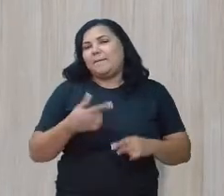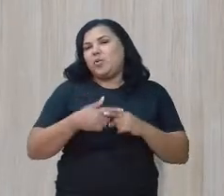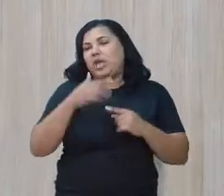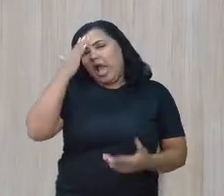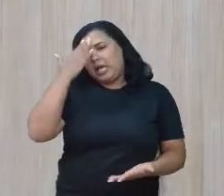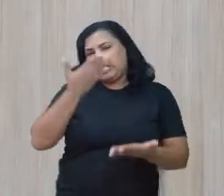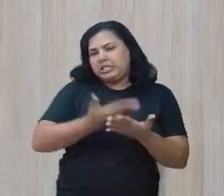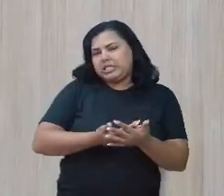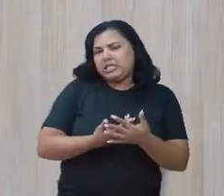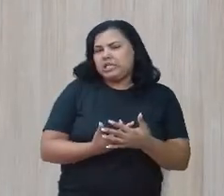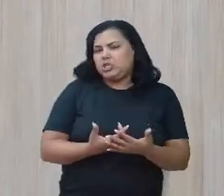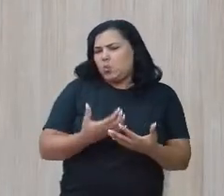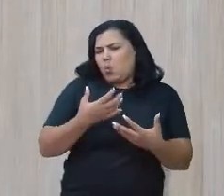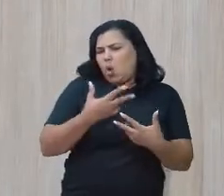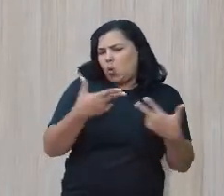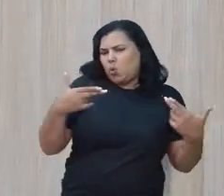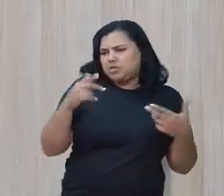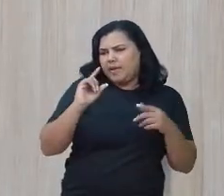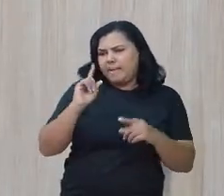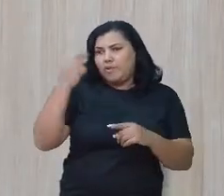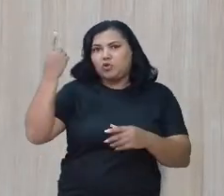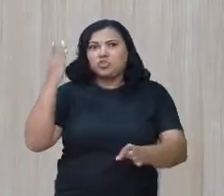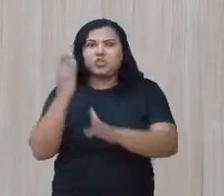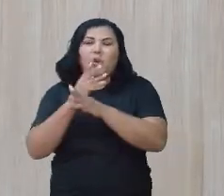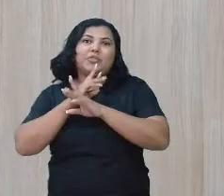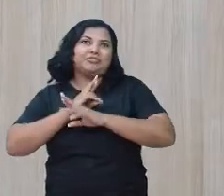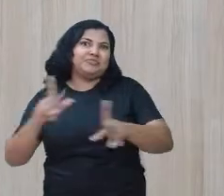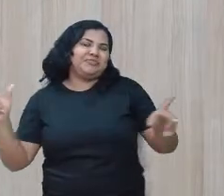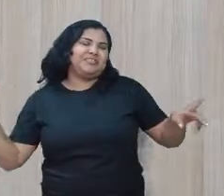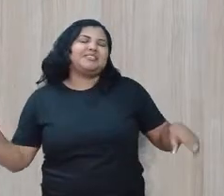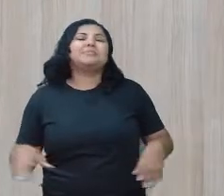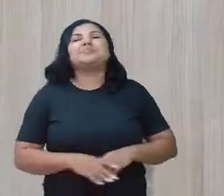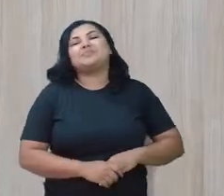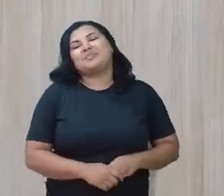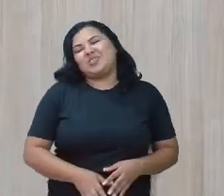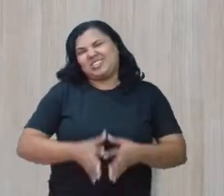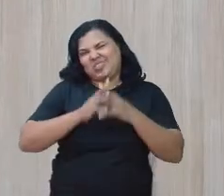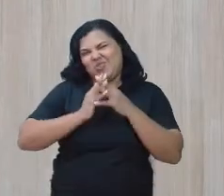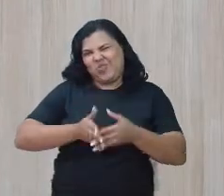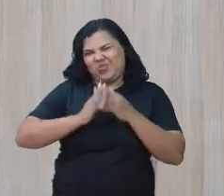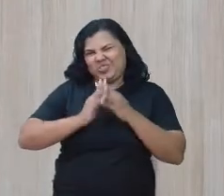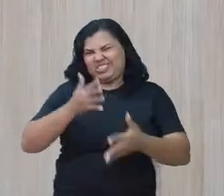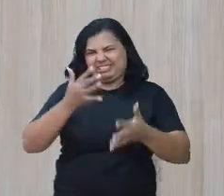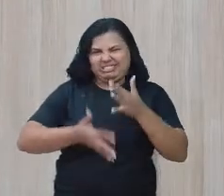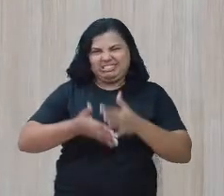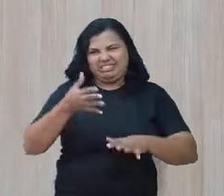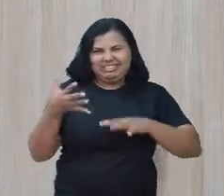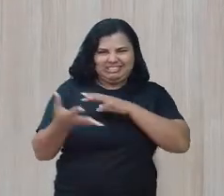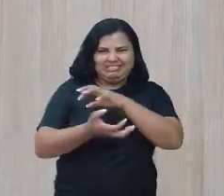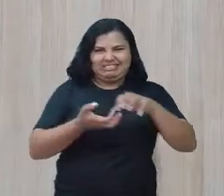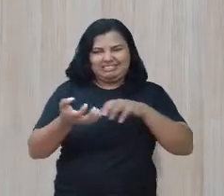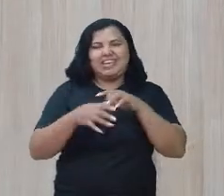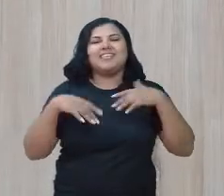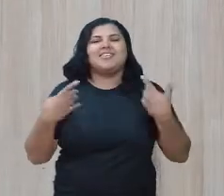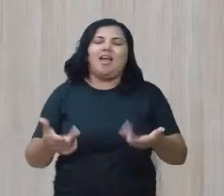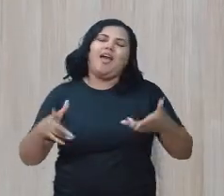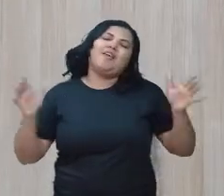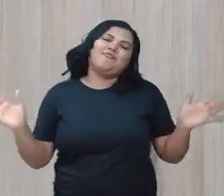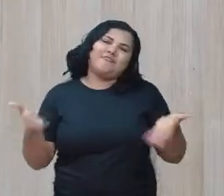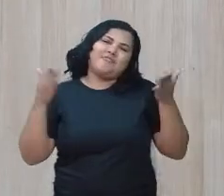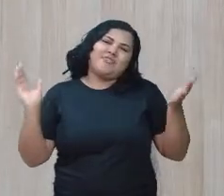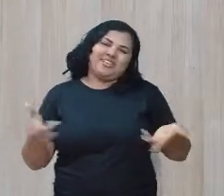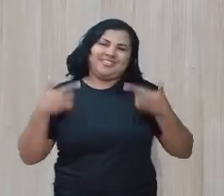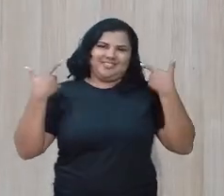a achar que é uma coisa e depois descobre que é outra. Então, é essa atrapalhada que vai gerar o riso,